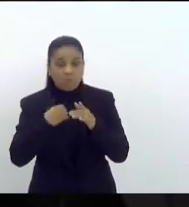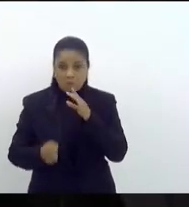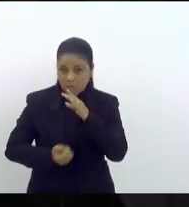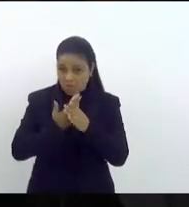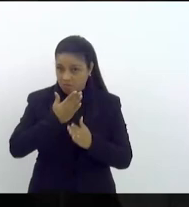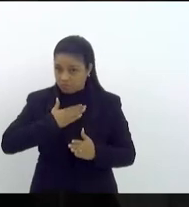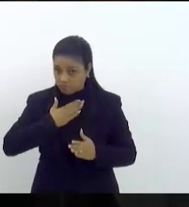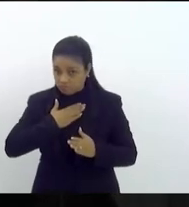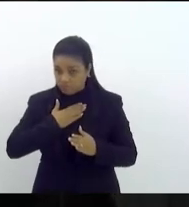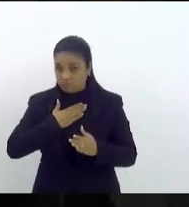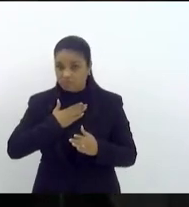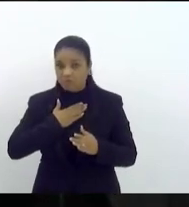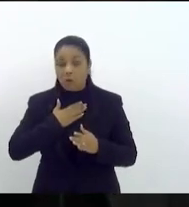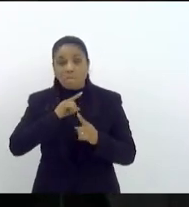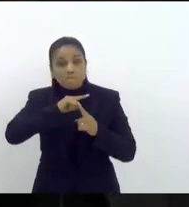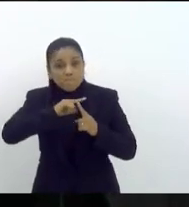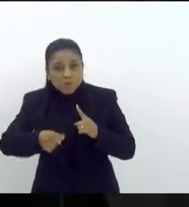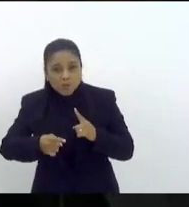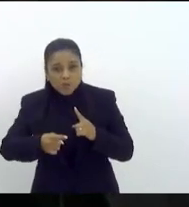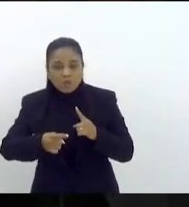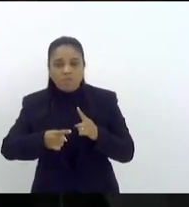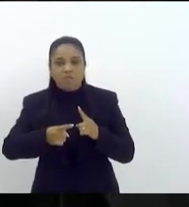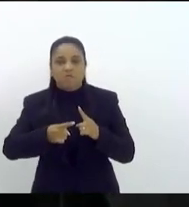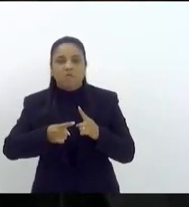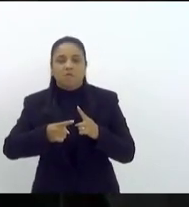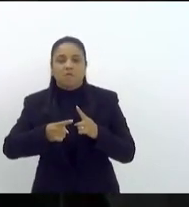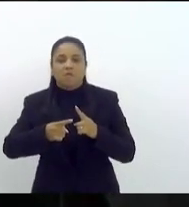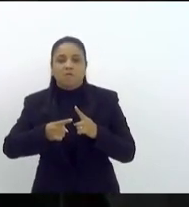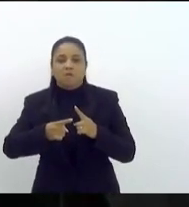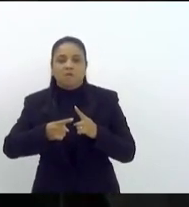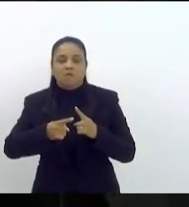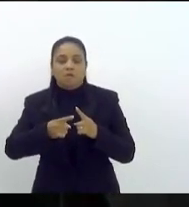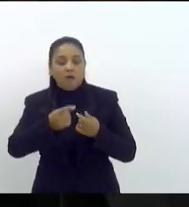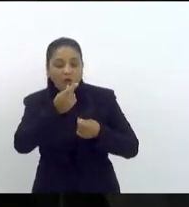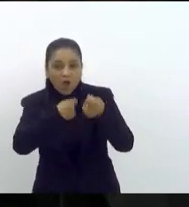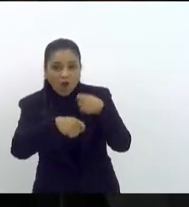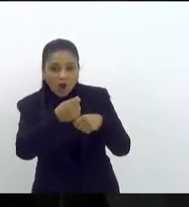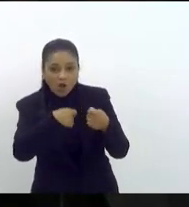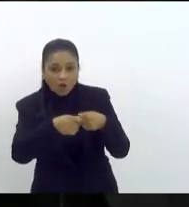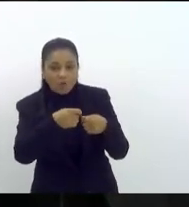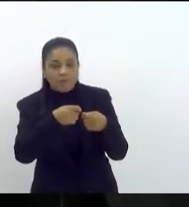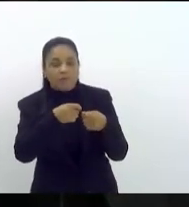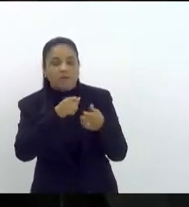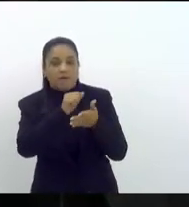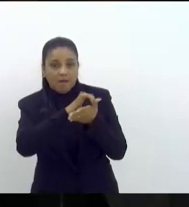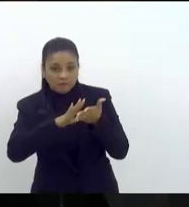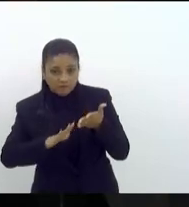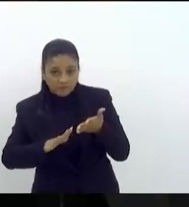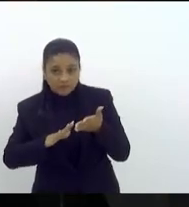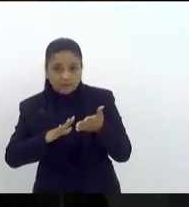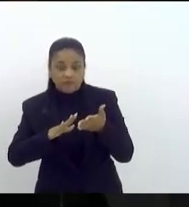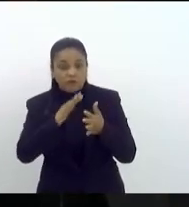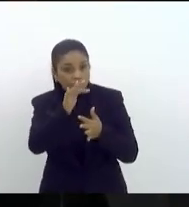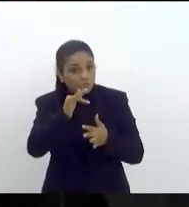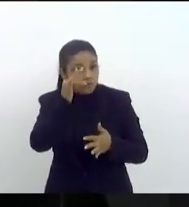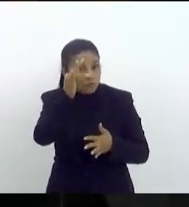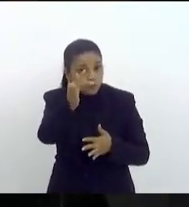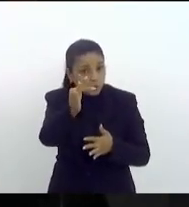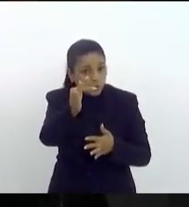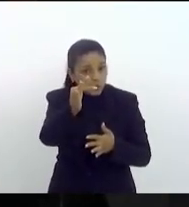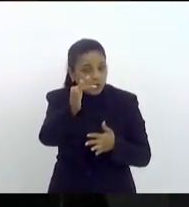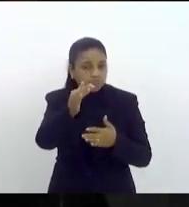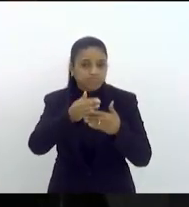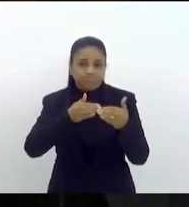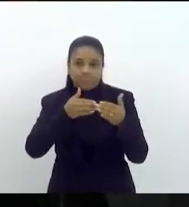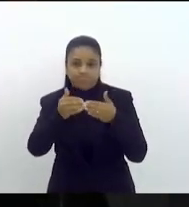autoria que proíbe que a atividade econômica ainda que de alguma forma futura seja